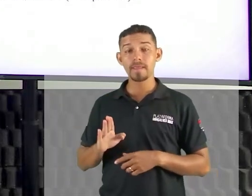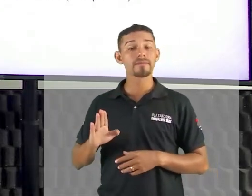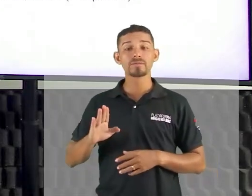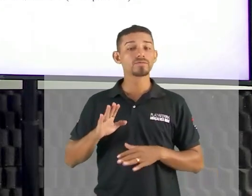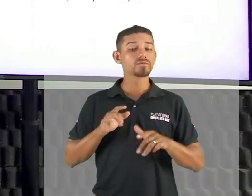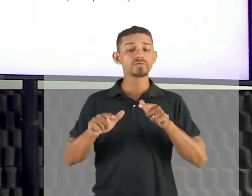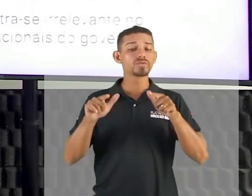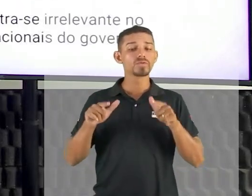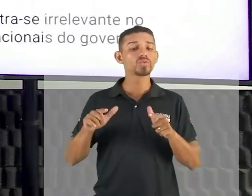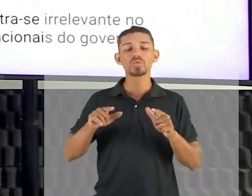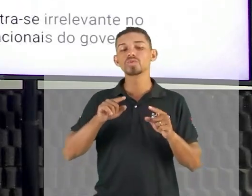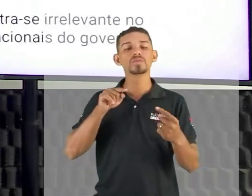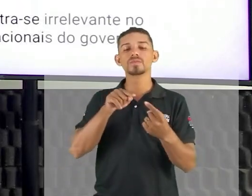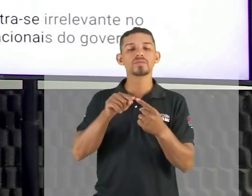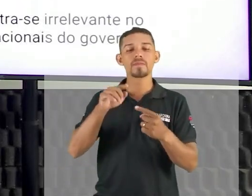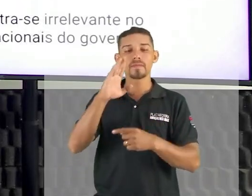Brasil.